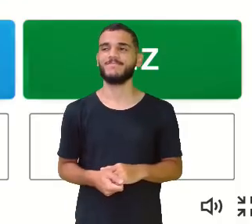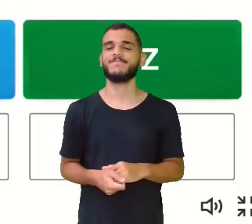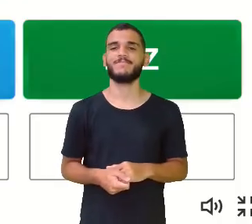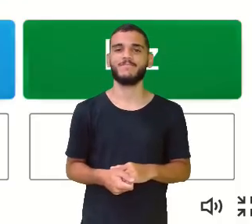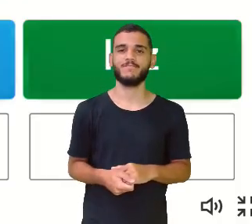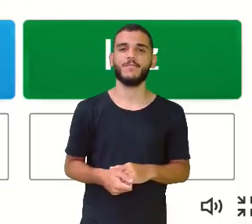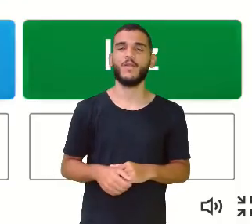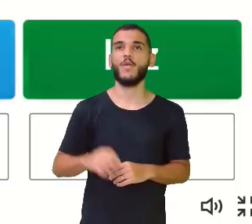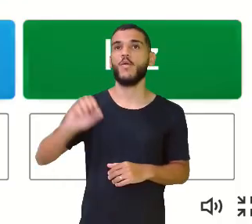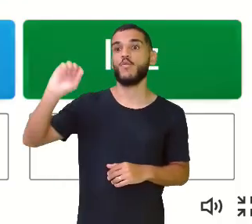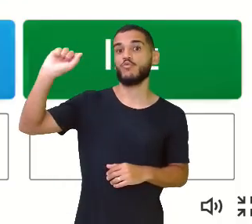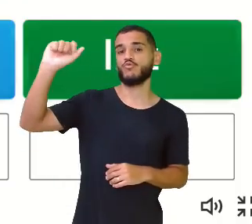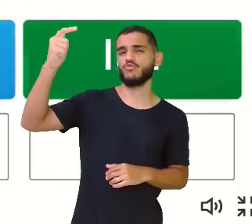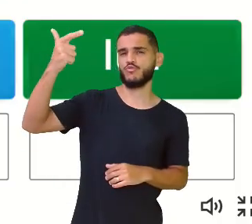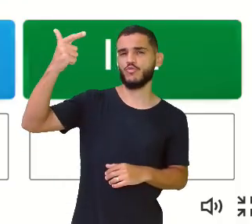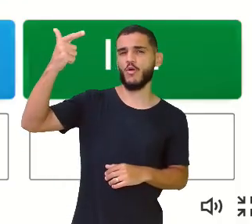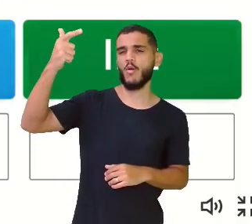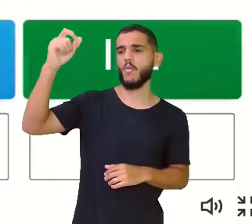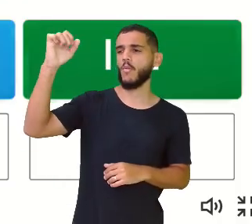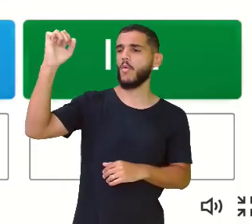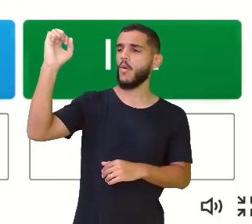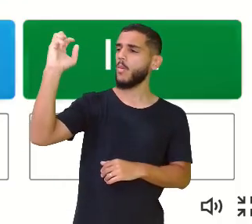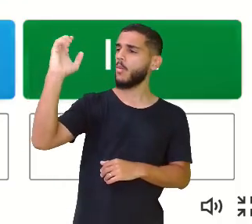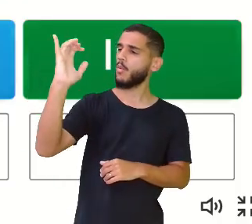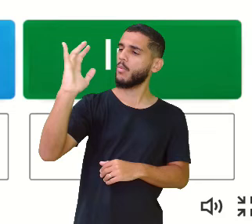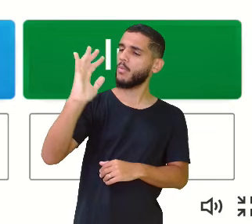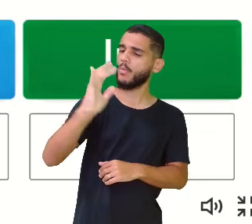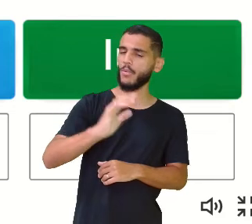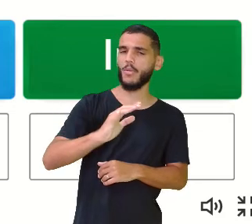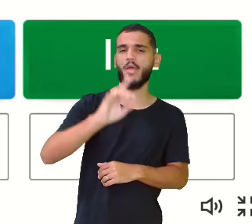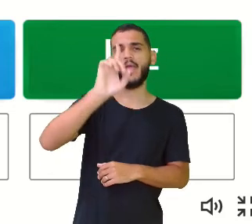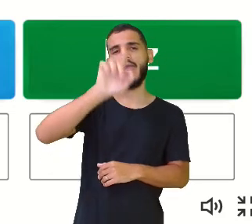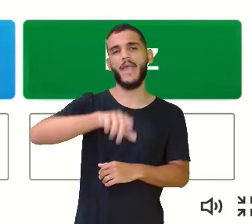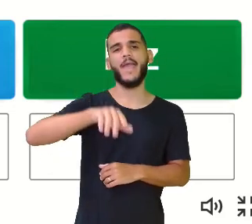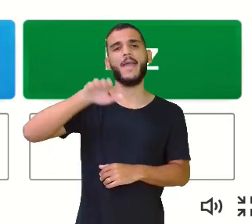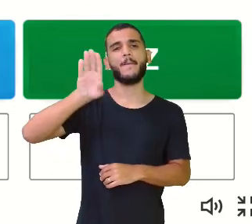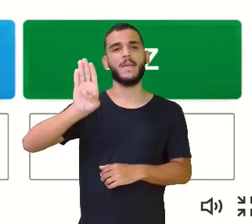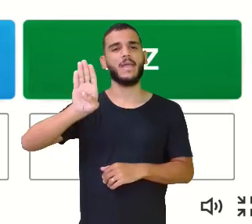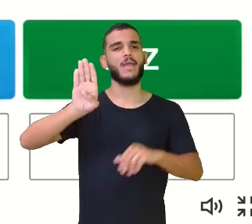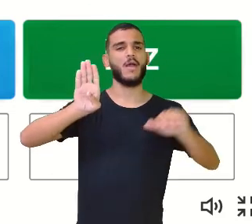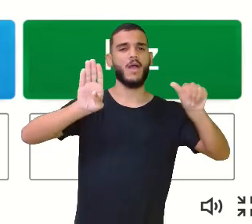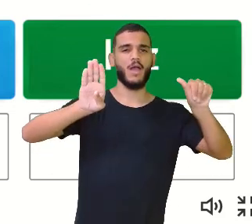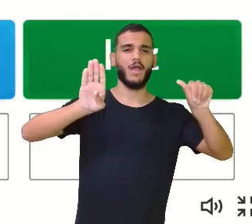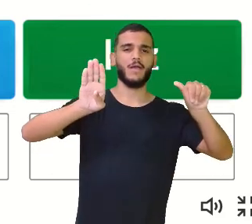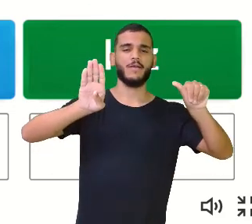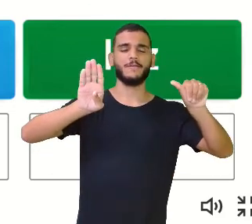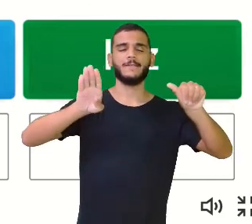radiação solar, aqueles raios solares. Eles são bióticos ou eles são abióticos?